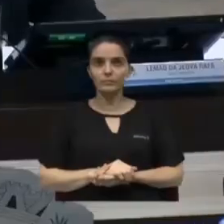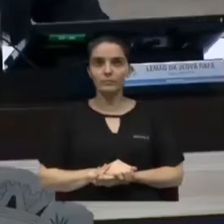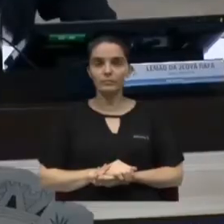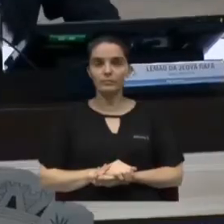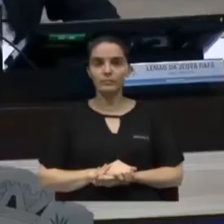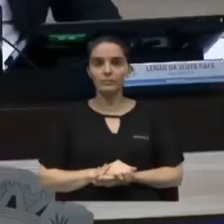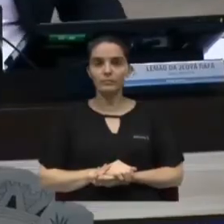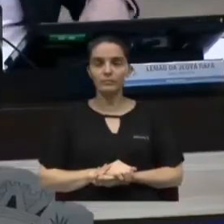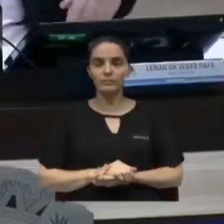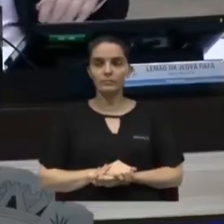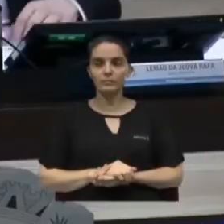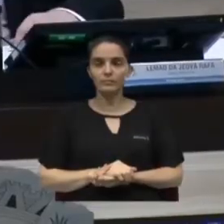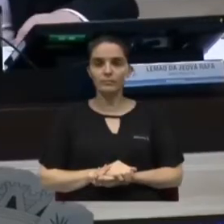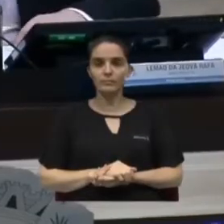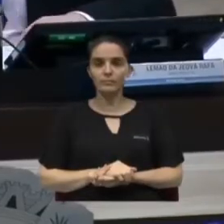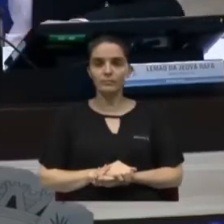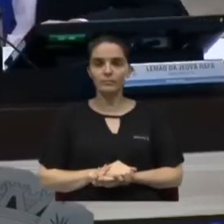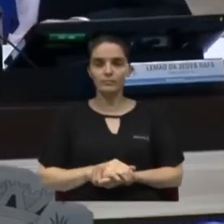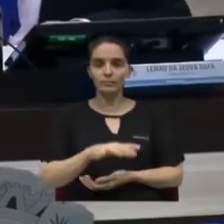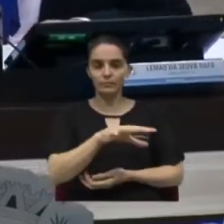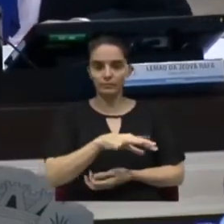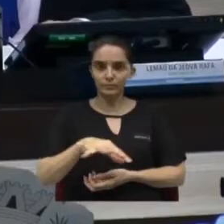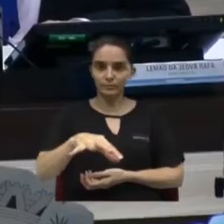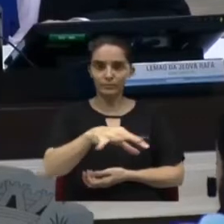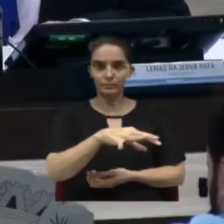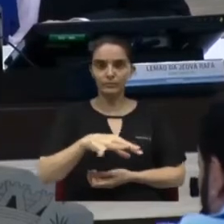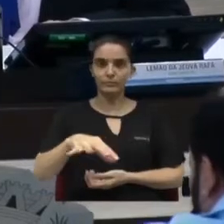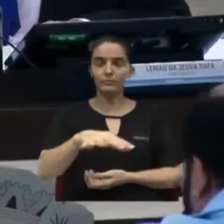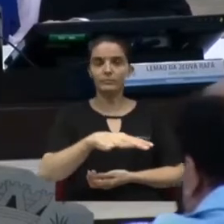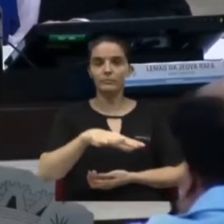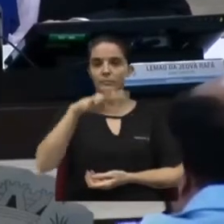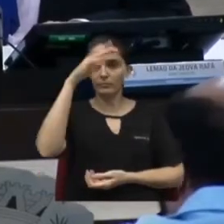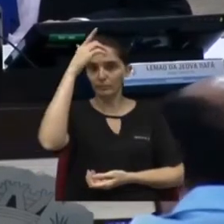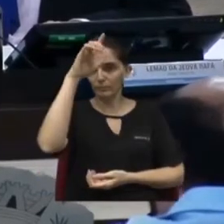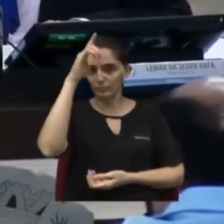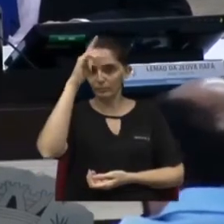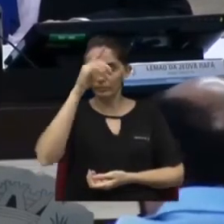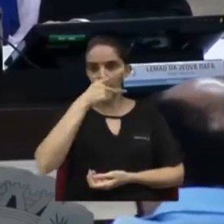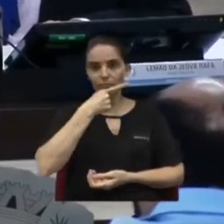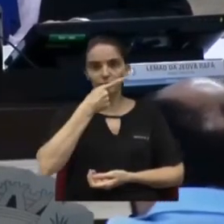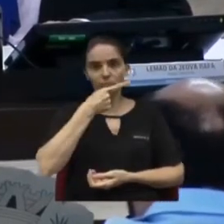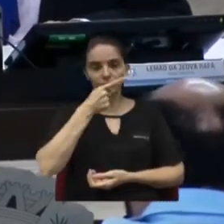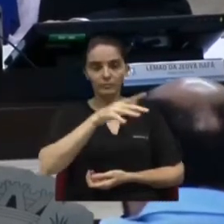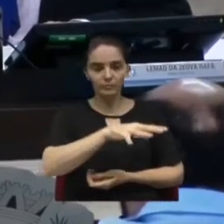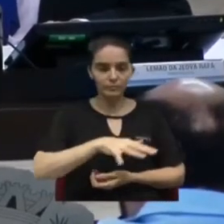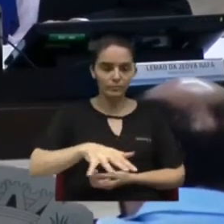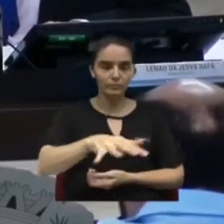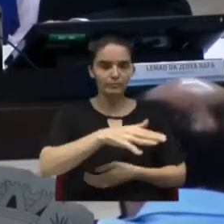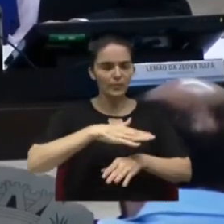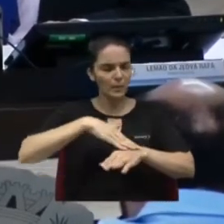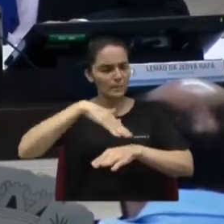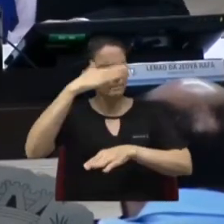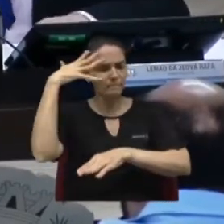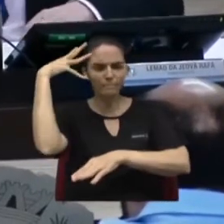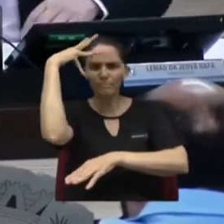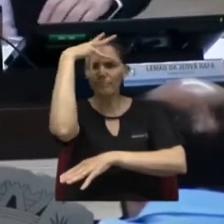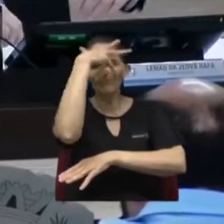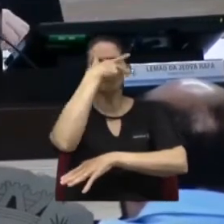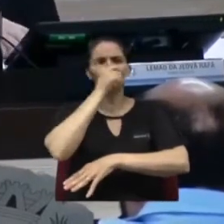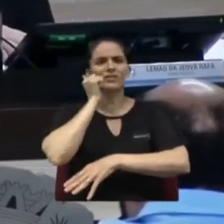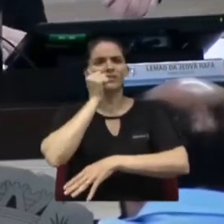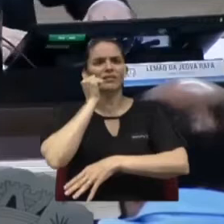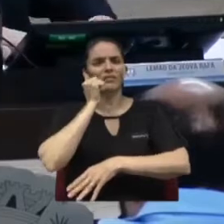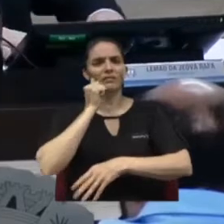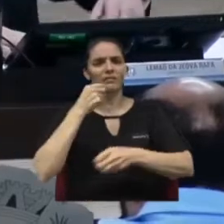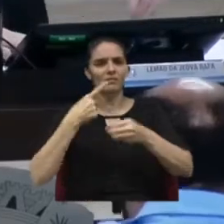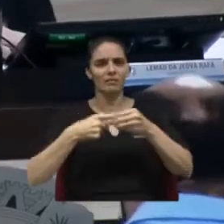É uma praça que eu tenho dito, vereador Mir, a praça mais bonita de Limeira. E não é bonita